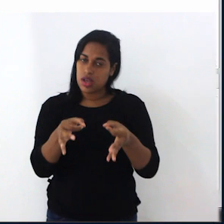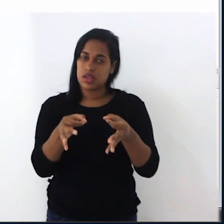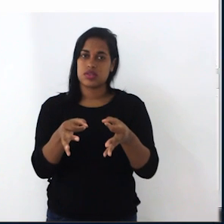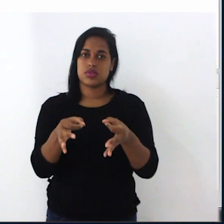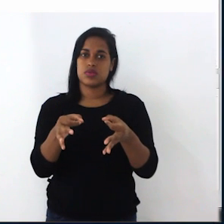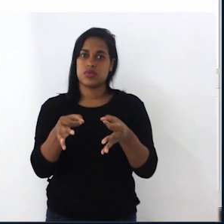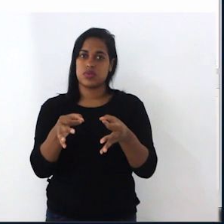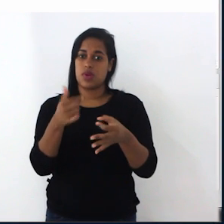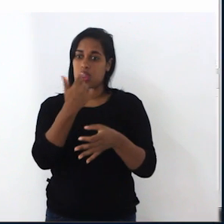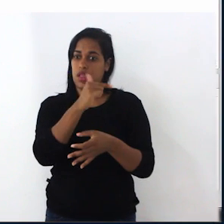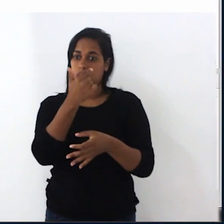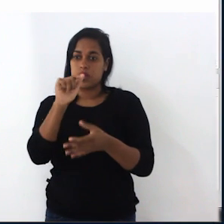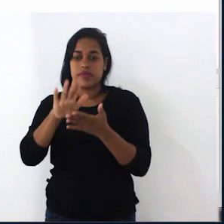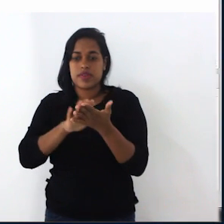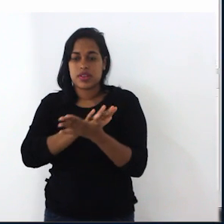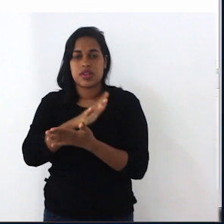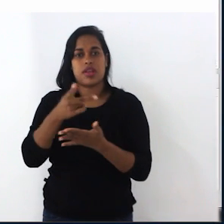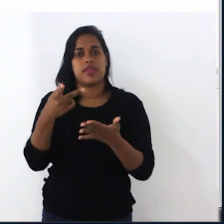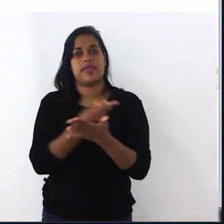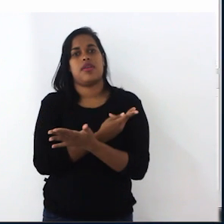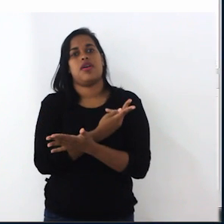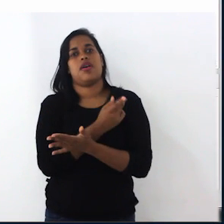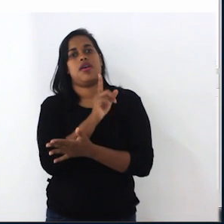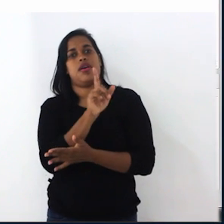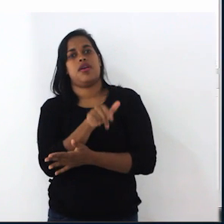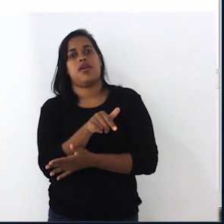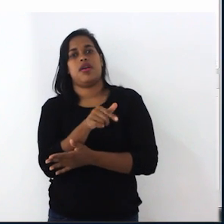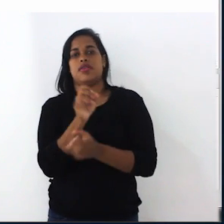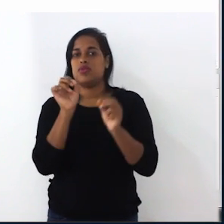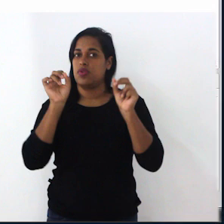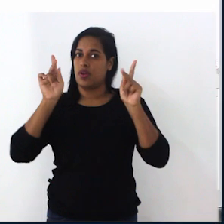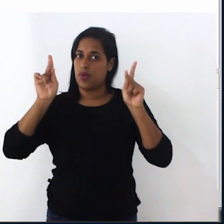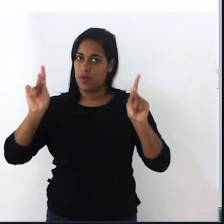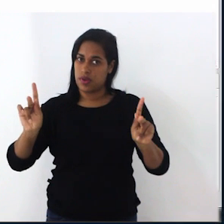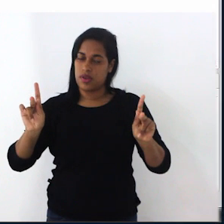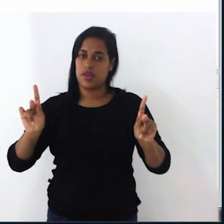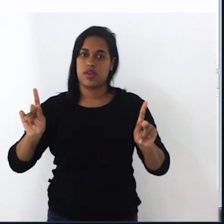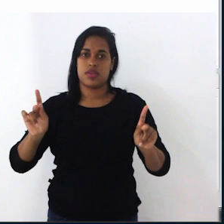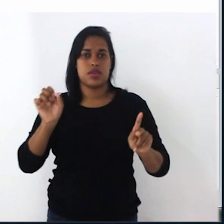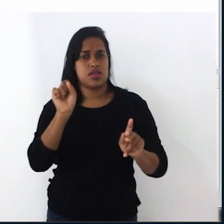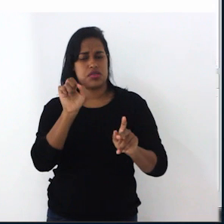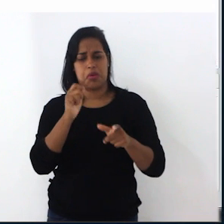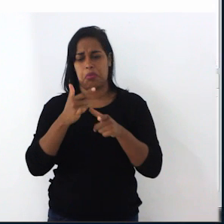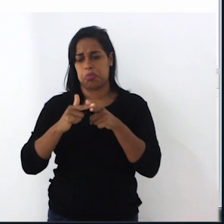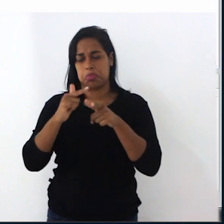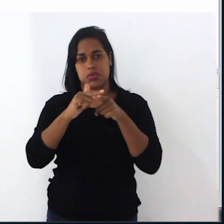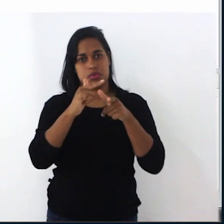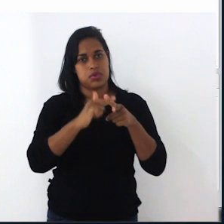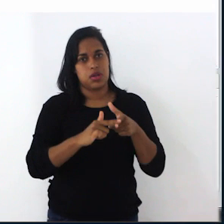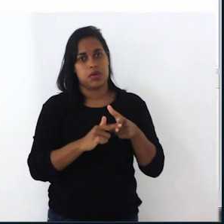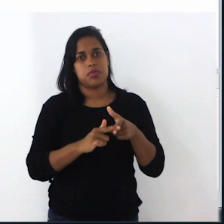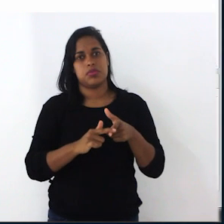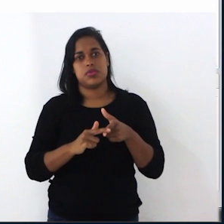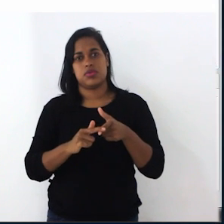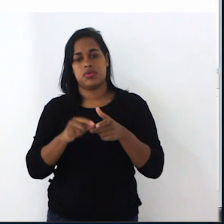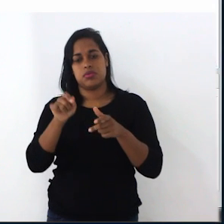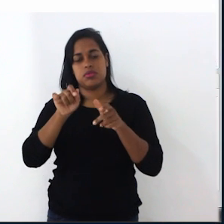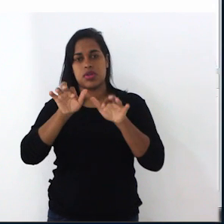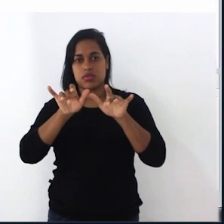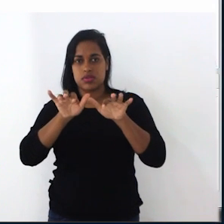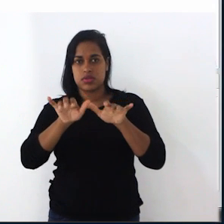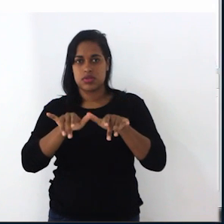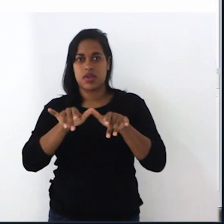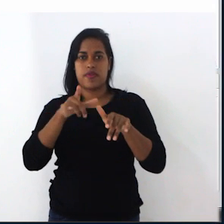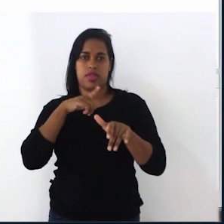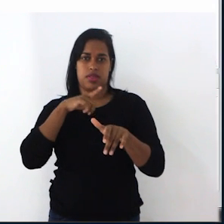se não der nada errado, vamos dizer que está ok. E se der algum problema, vamos escrever que